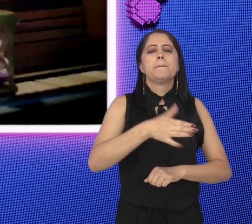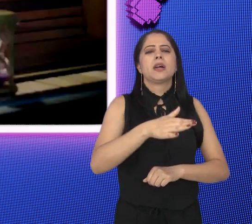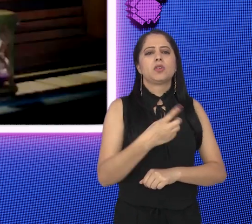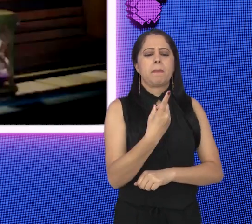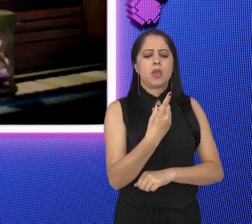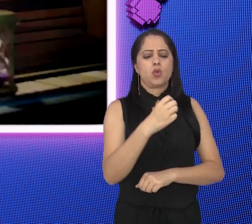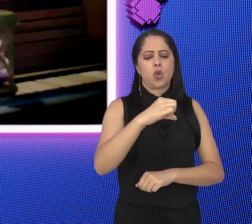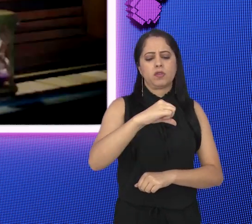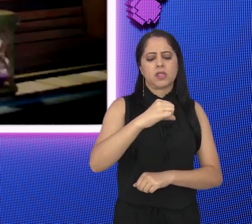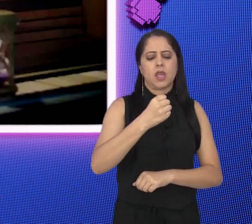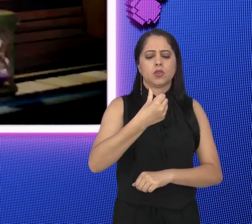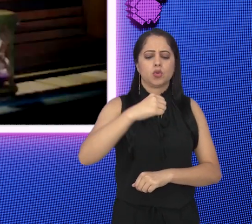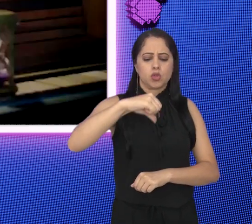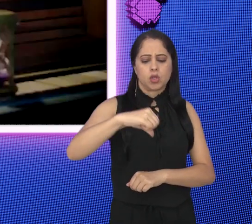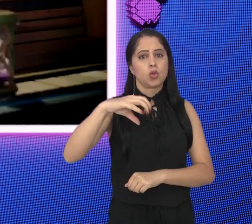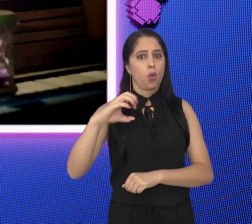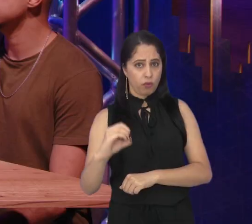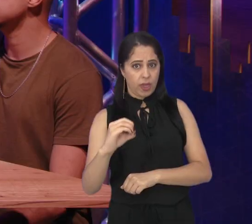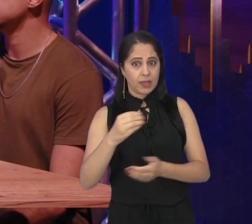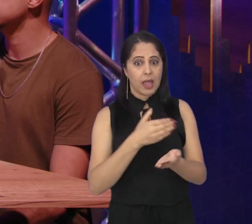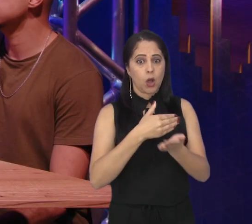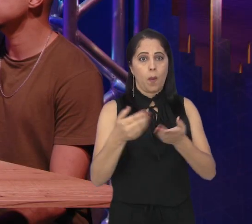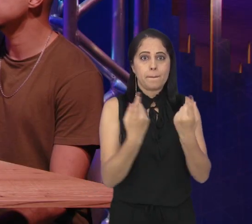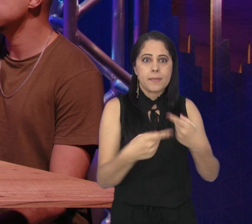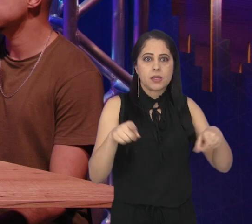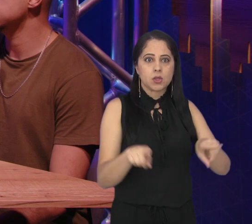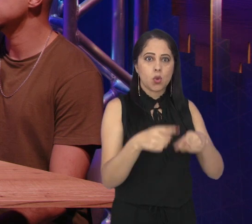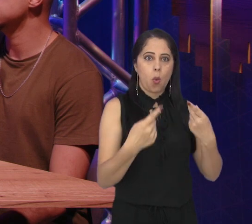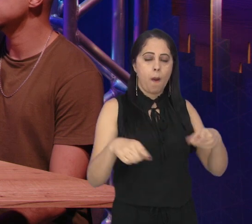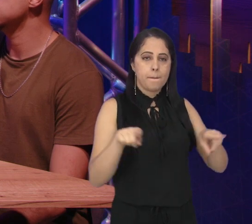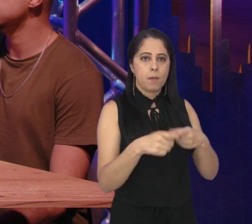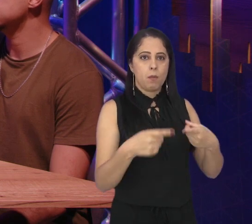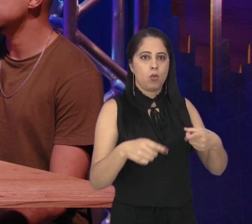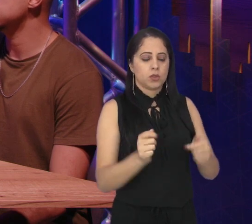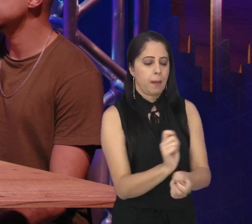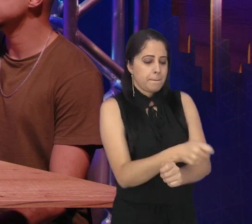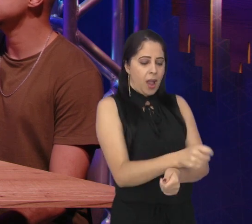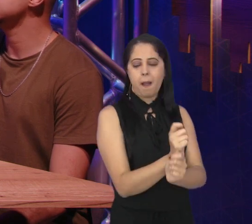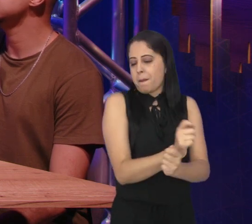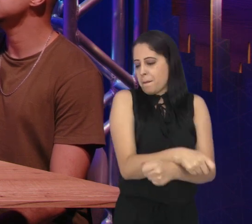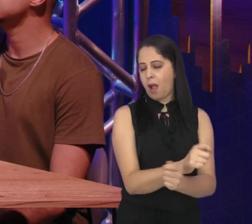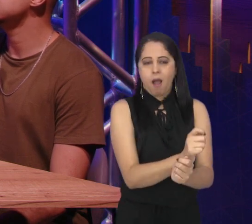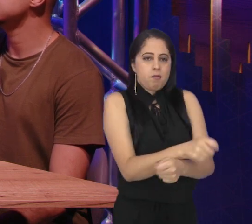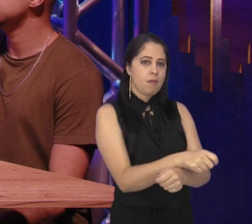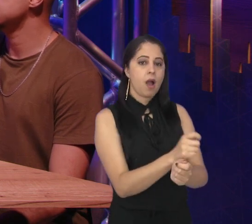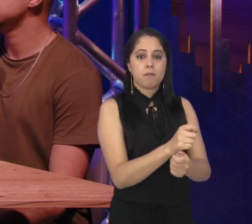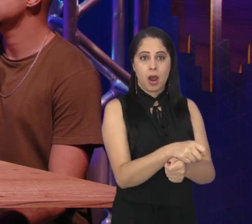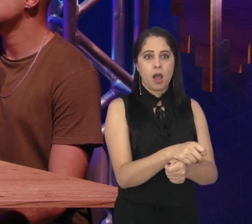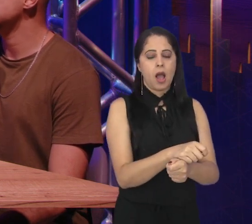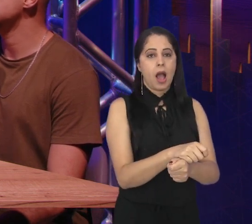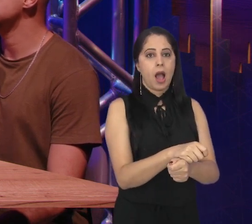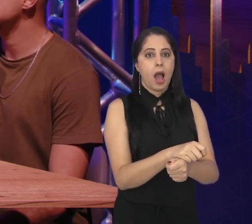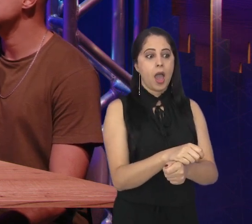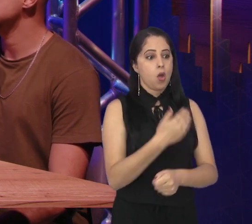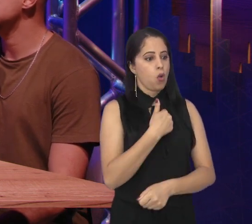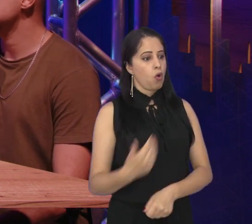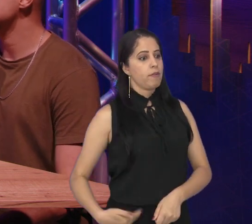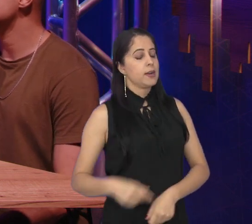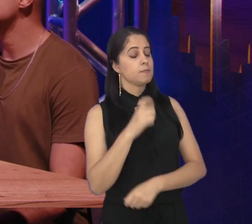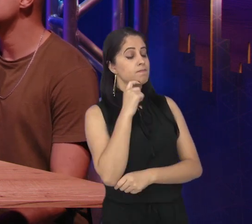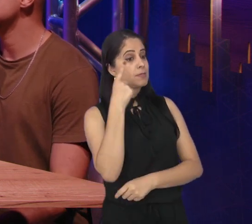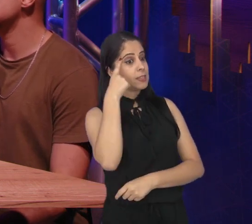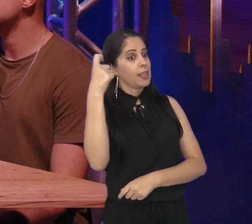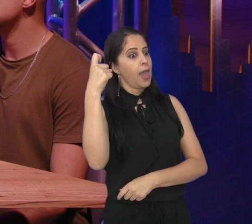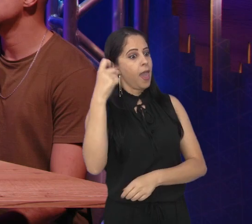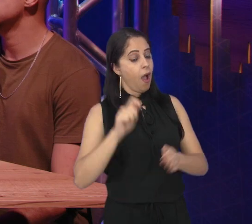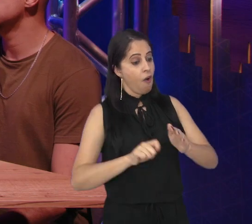Isso começou mais ou menos na década de 90. Então, de fato, o governo sul-coreano decidiu investir muito dinheiro na cultura